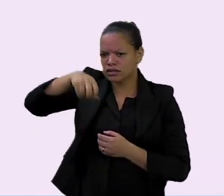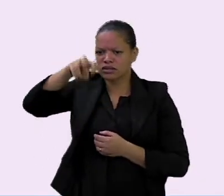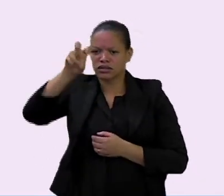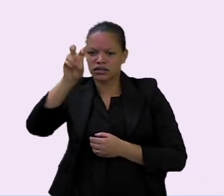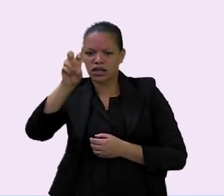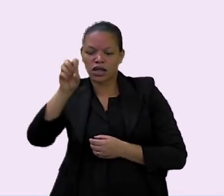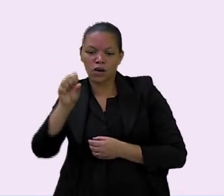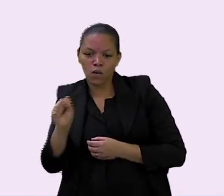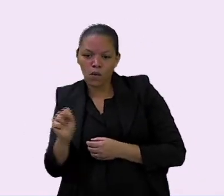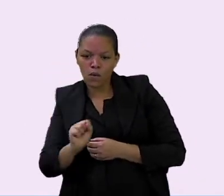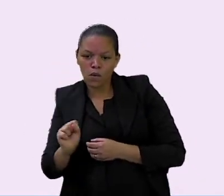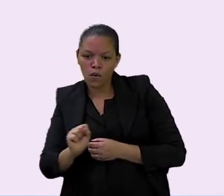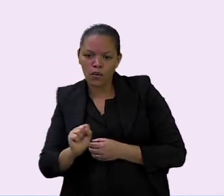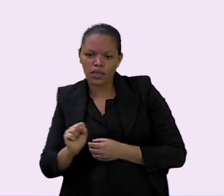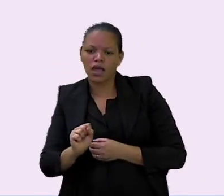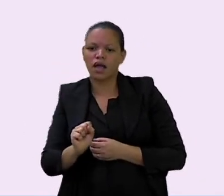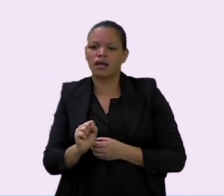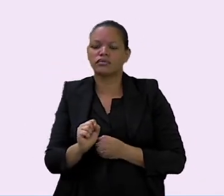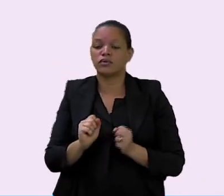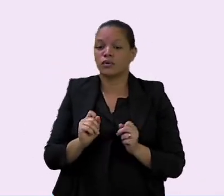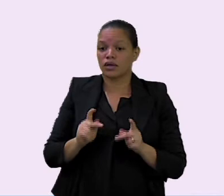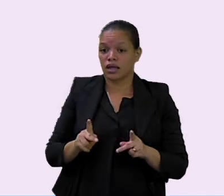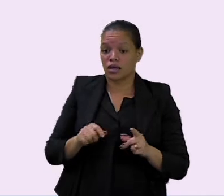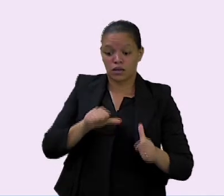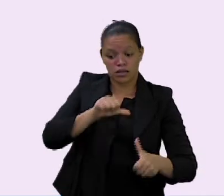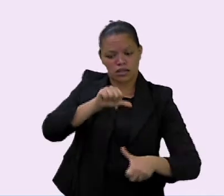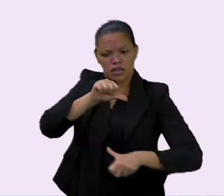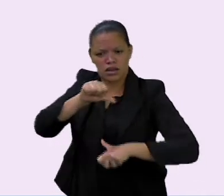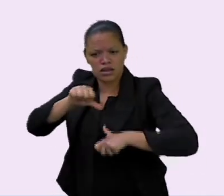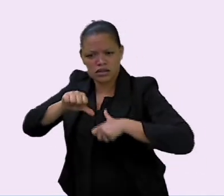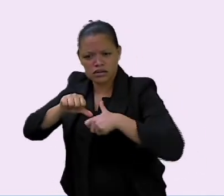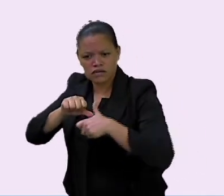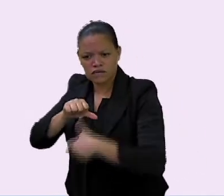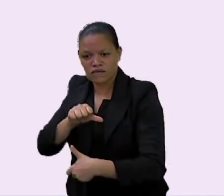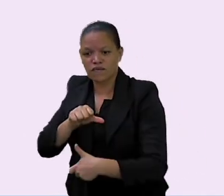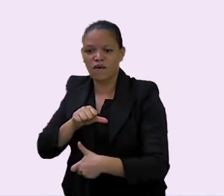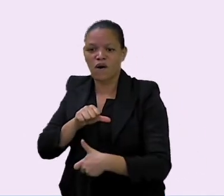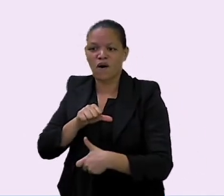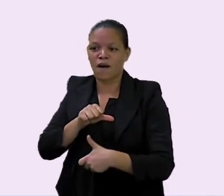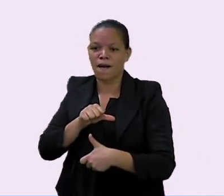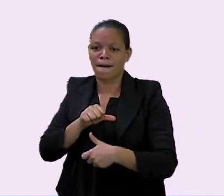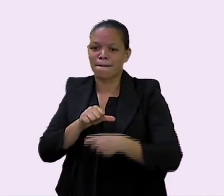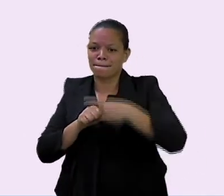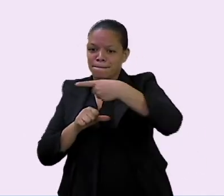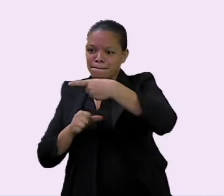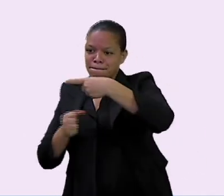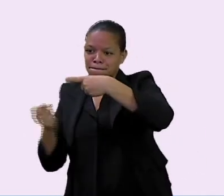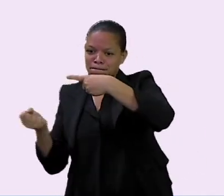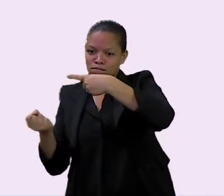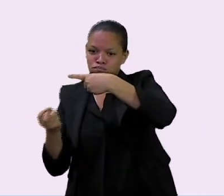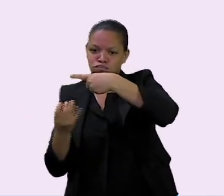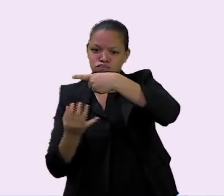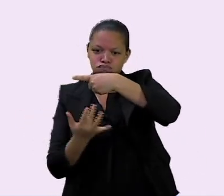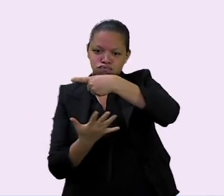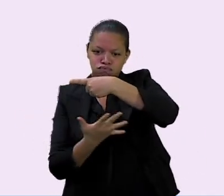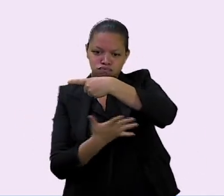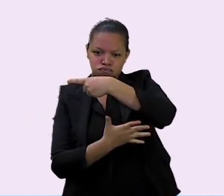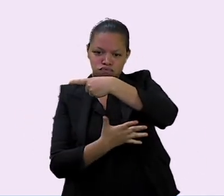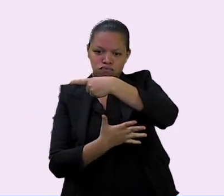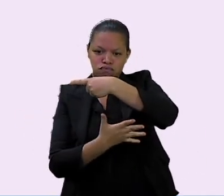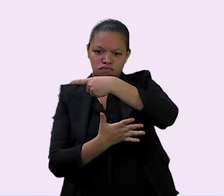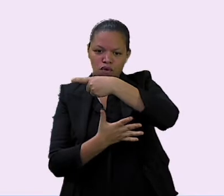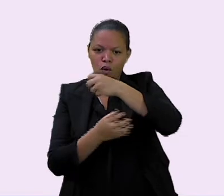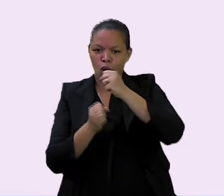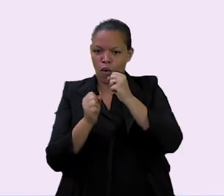5 oitavos. Então, o que vai mudar aqui é o meu denominador. A